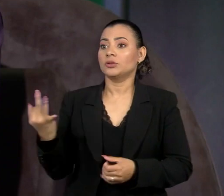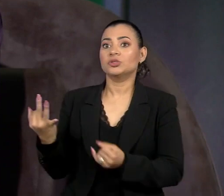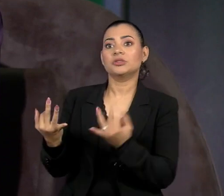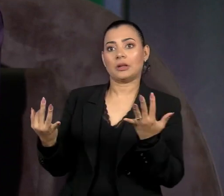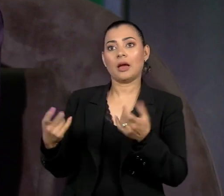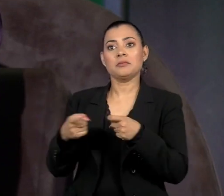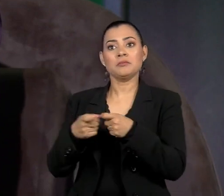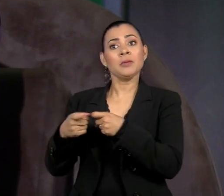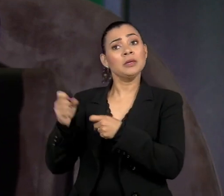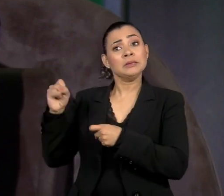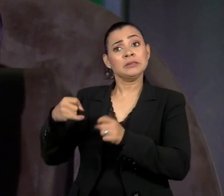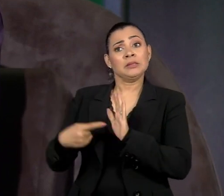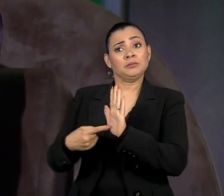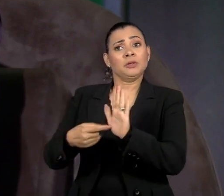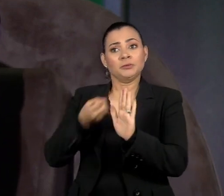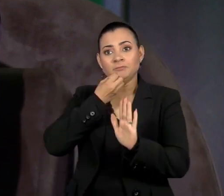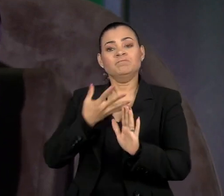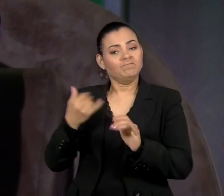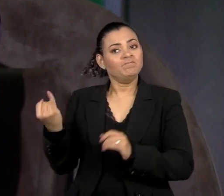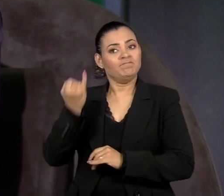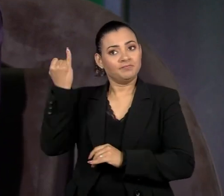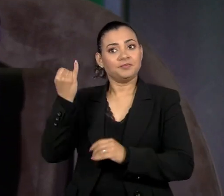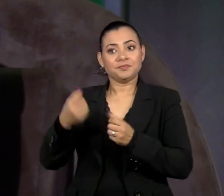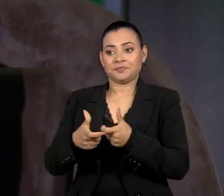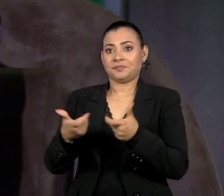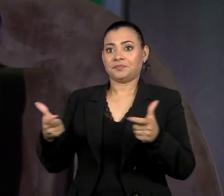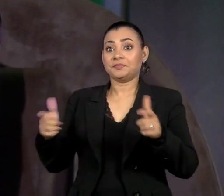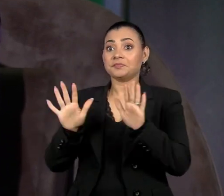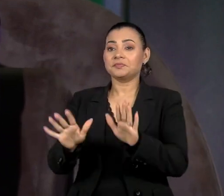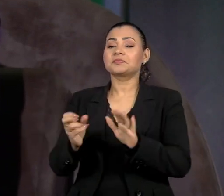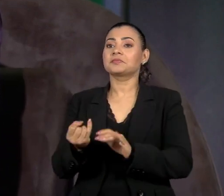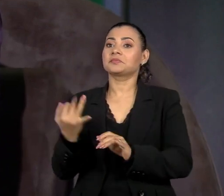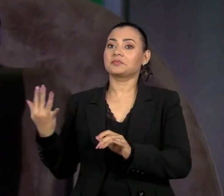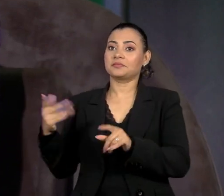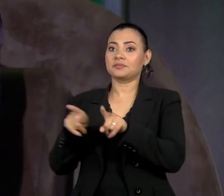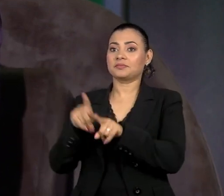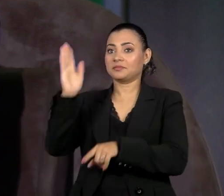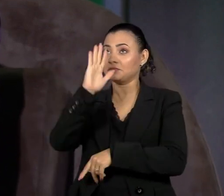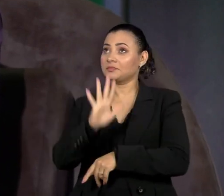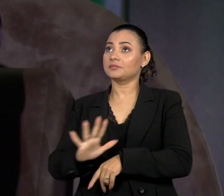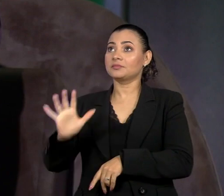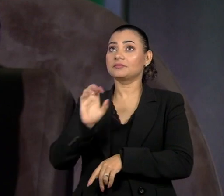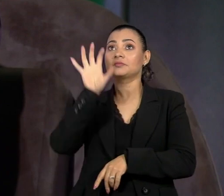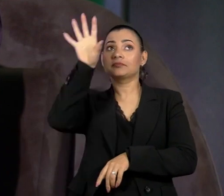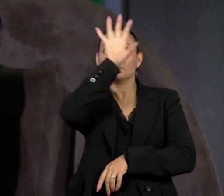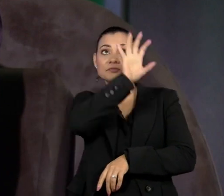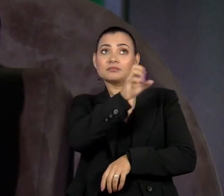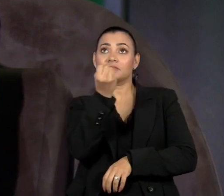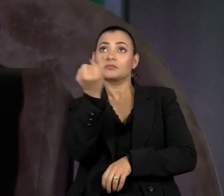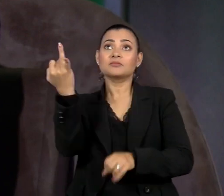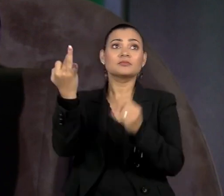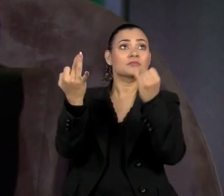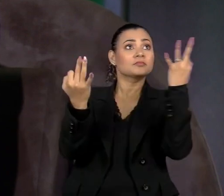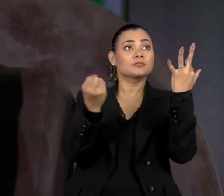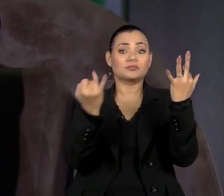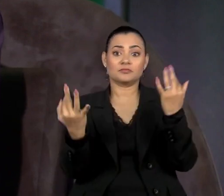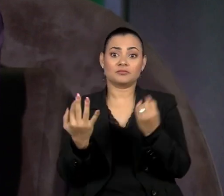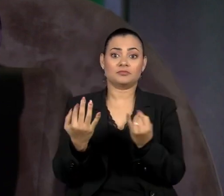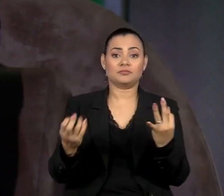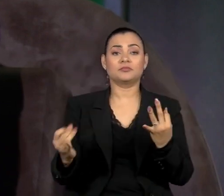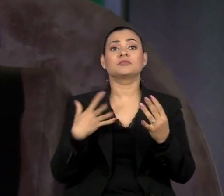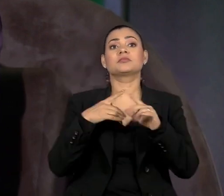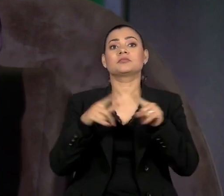médicos ele é um indicador bem importante. A distribuição desses médicos no território é um ponto que a gente precisa pensar enquanto estratégia de saúde,